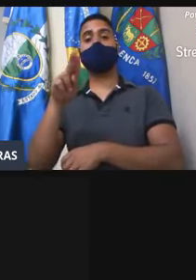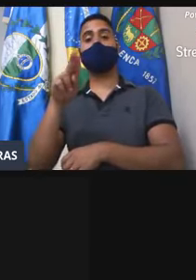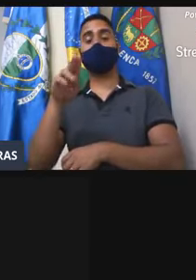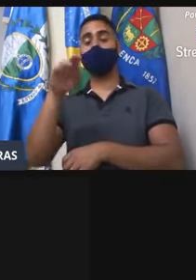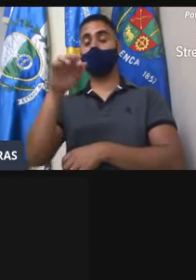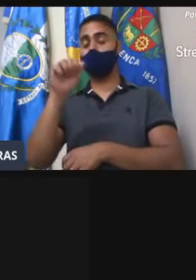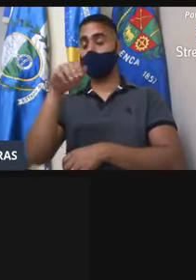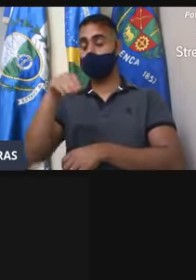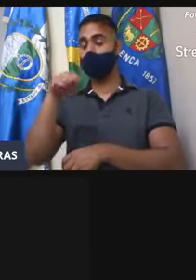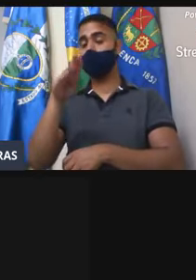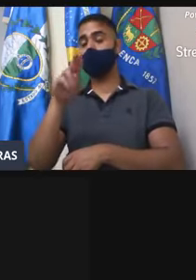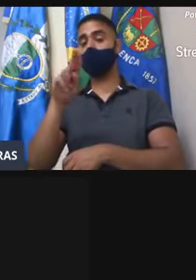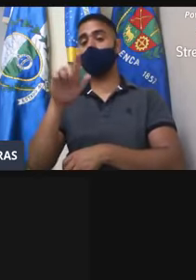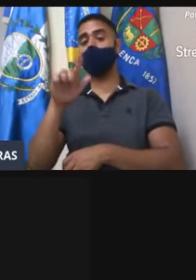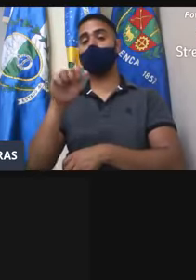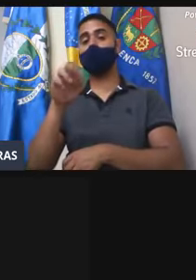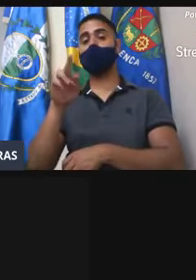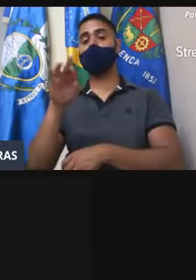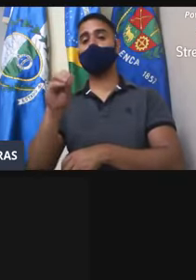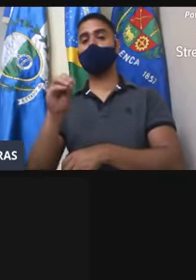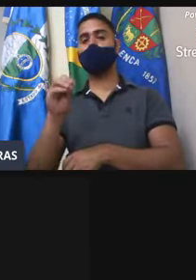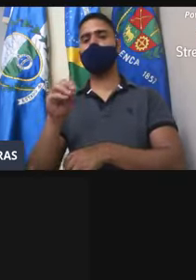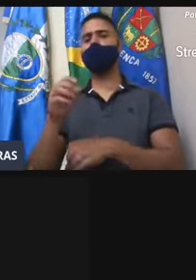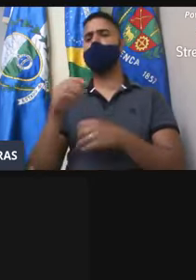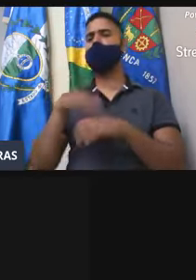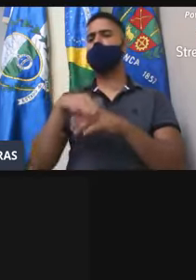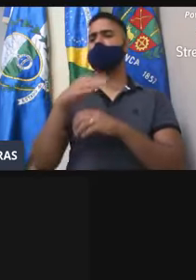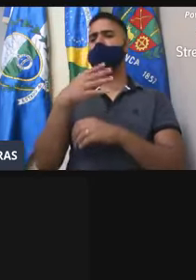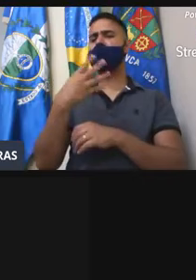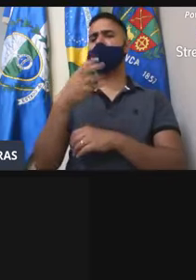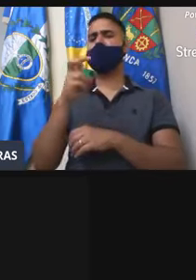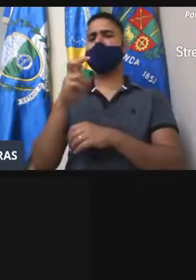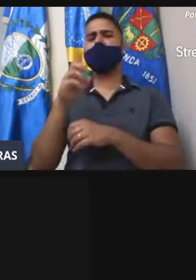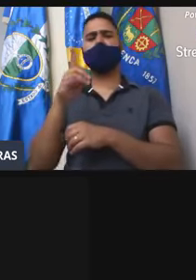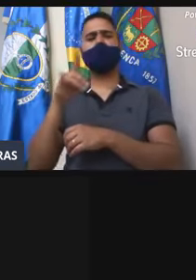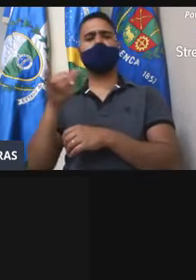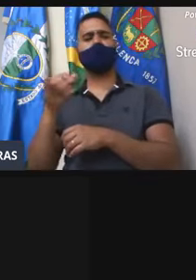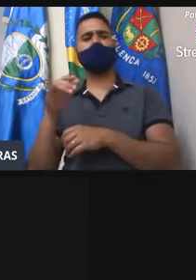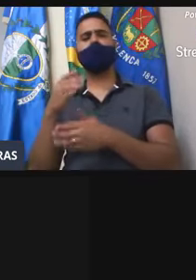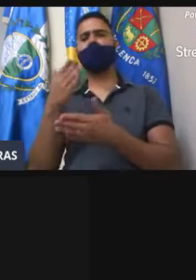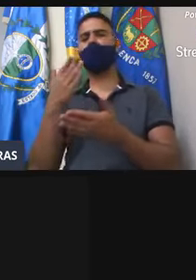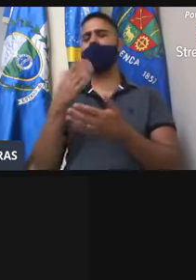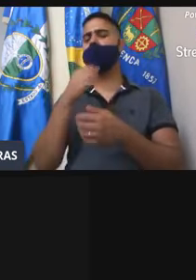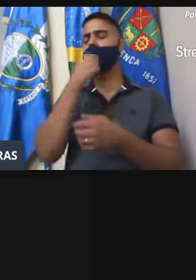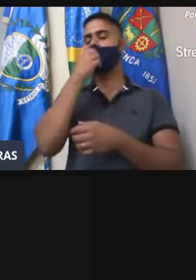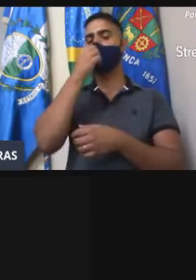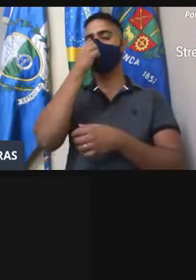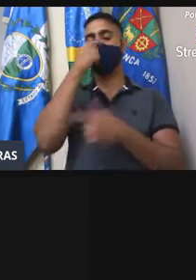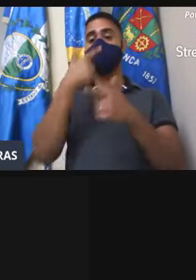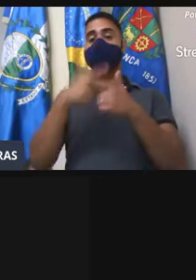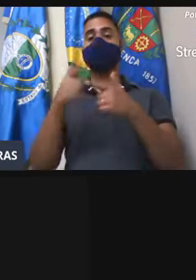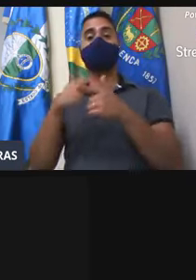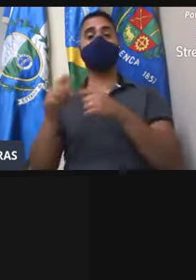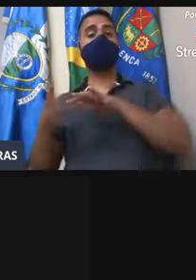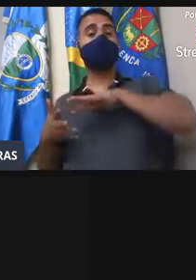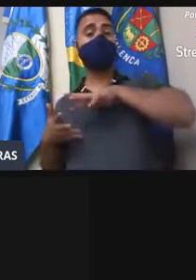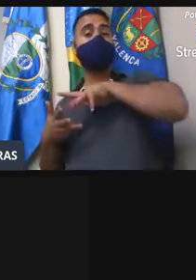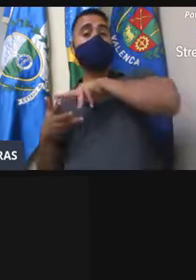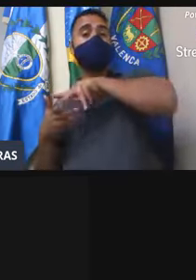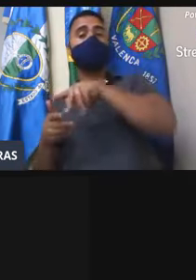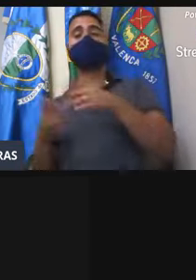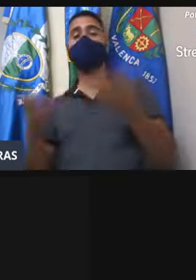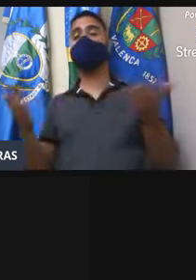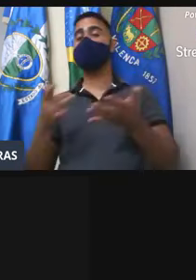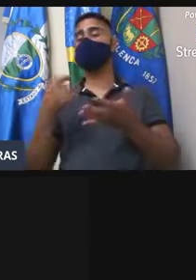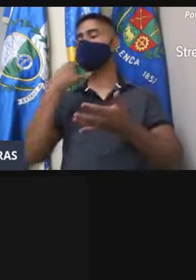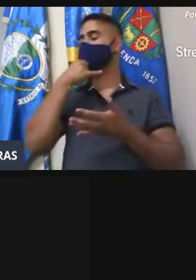140 dias, por conta dessa terrível crise de saúde mundial, infelizmente o estado do Rio de Janeiro hoje, Celso, bateu